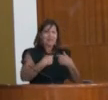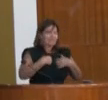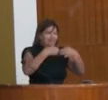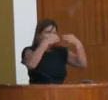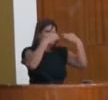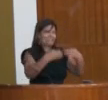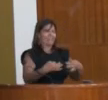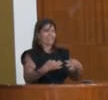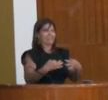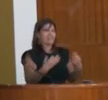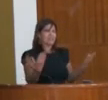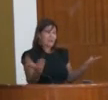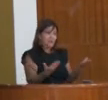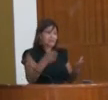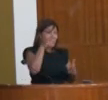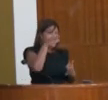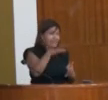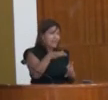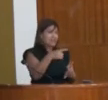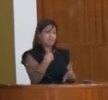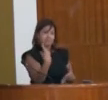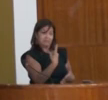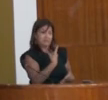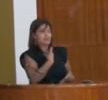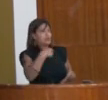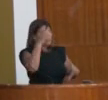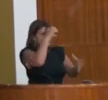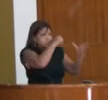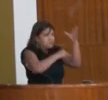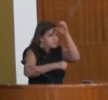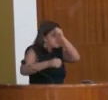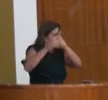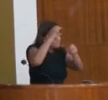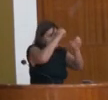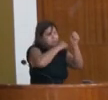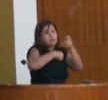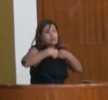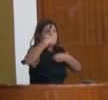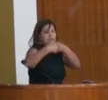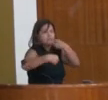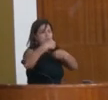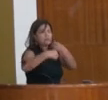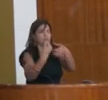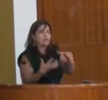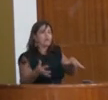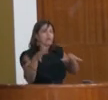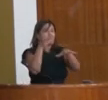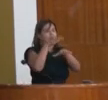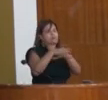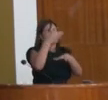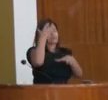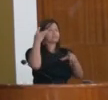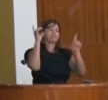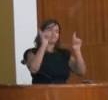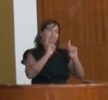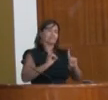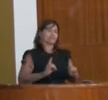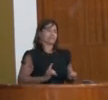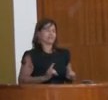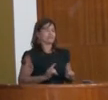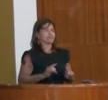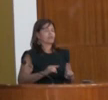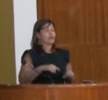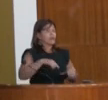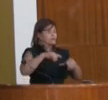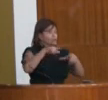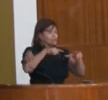tarde muito proveitosa, onde nós vamos estar discutindo a inclusão das pessoas com deficiência no